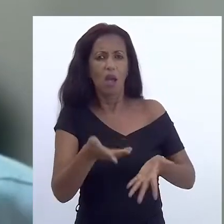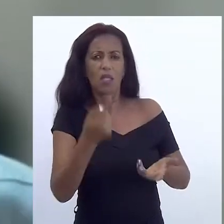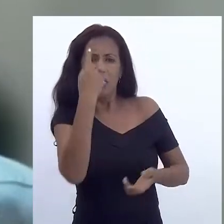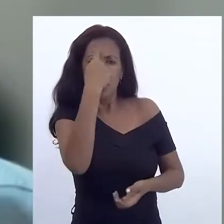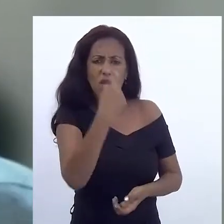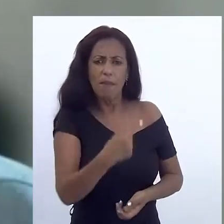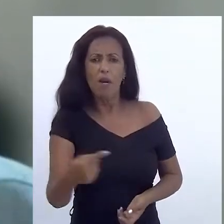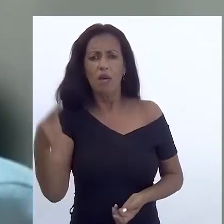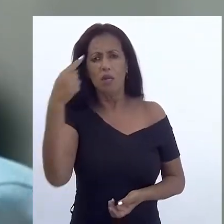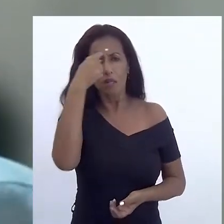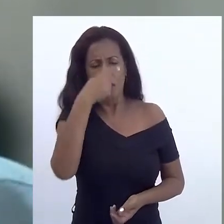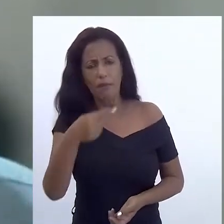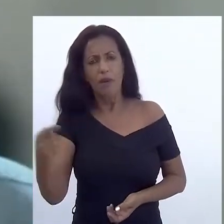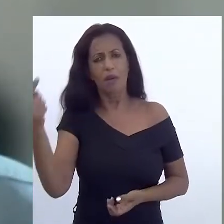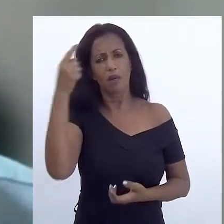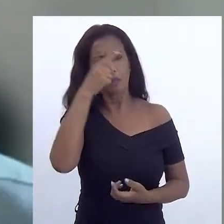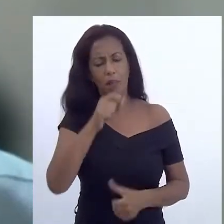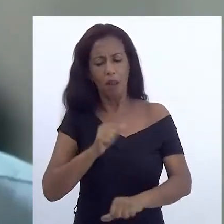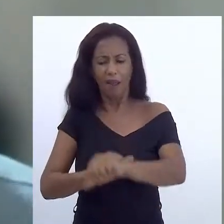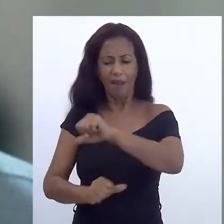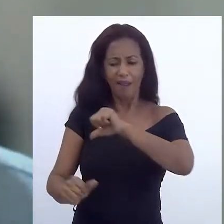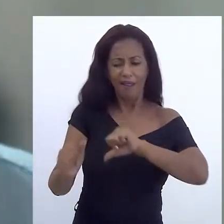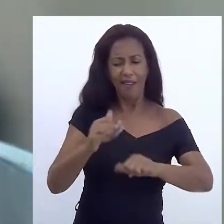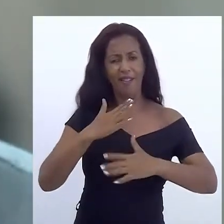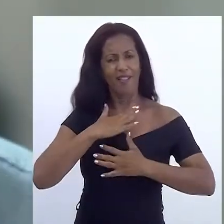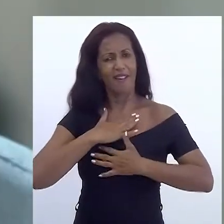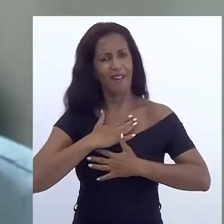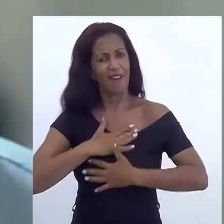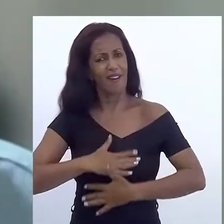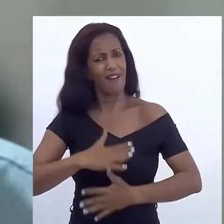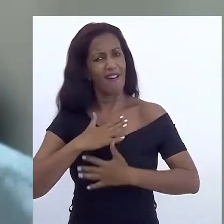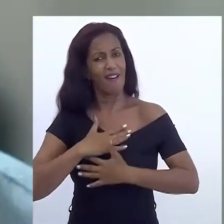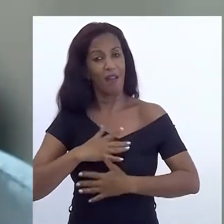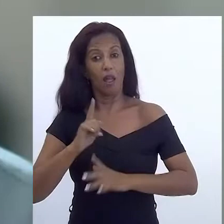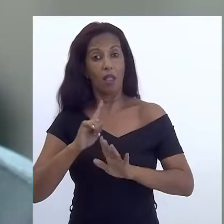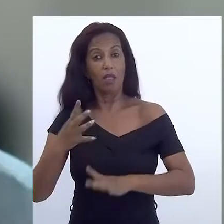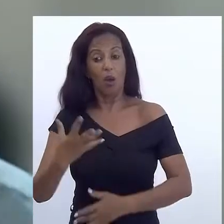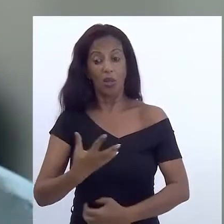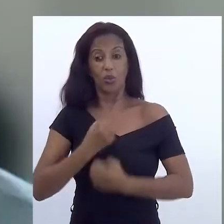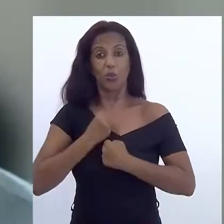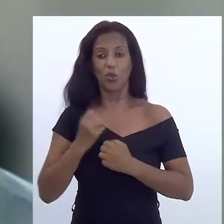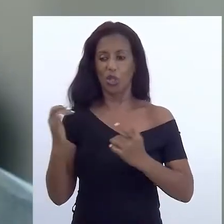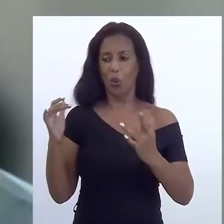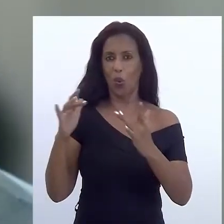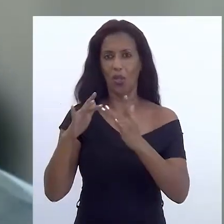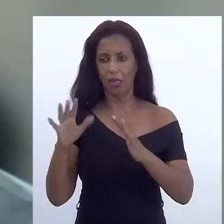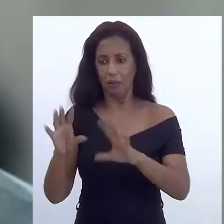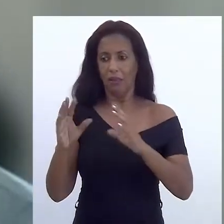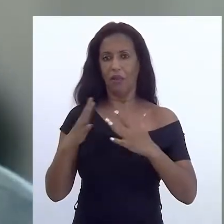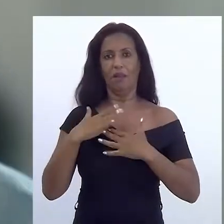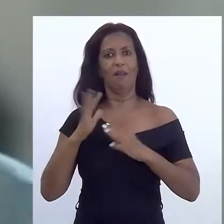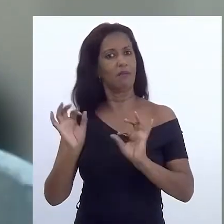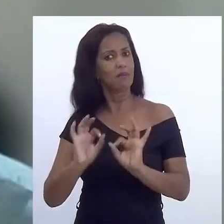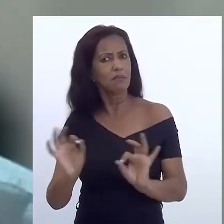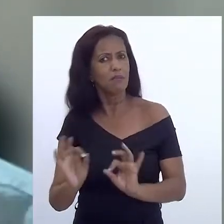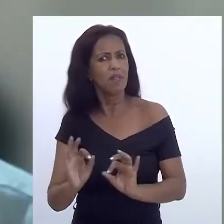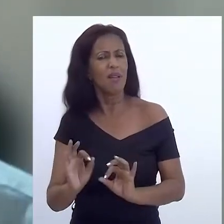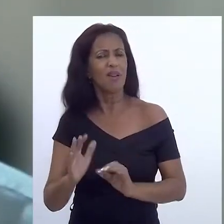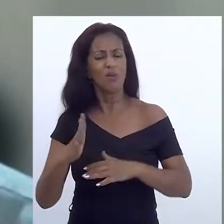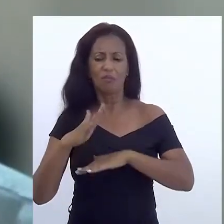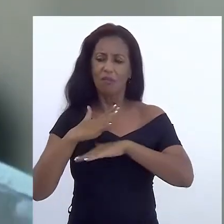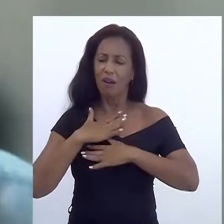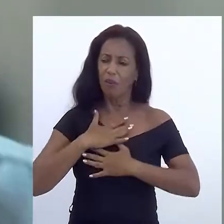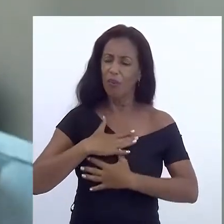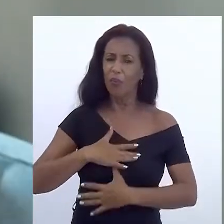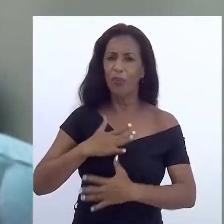para desenvolver, para tornar aqueles animais dóceis, e não se assustarem com o contato com humanos, facilmente não terem